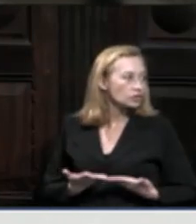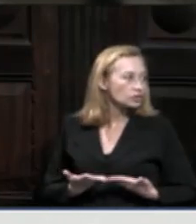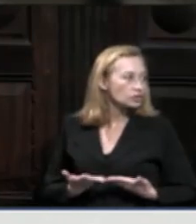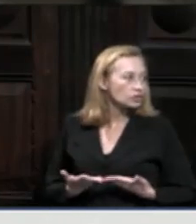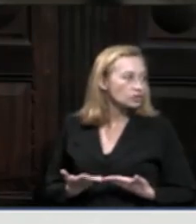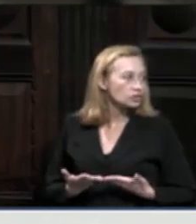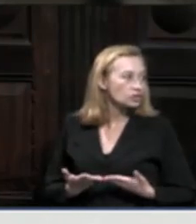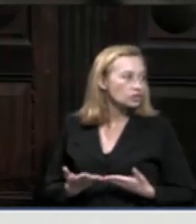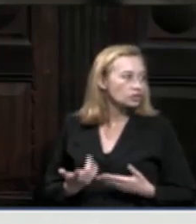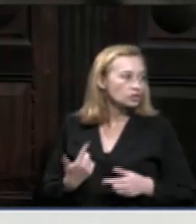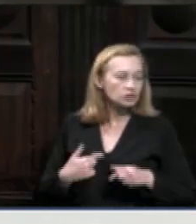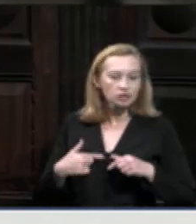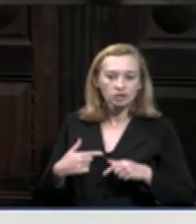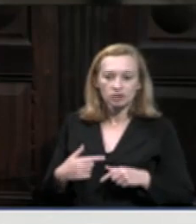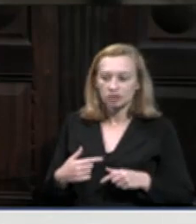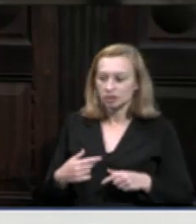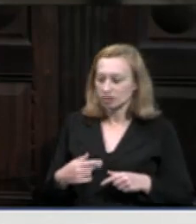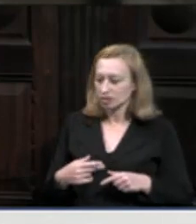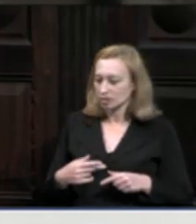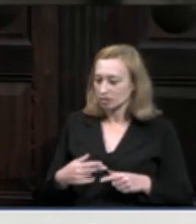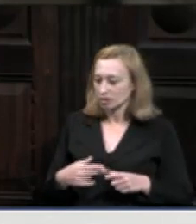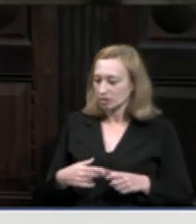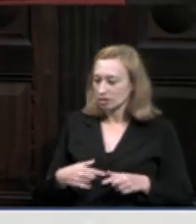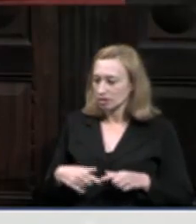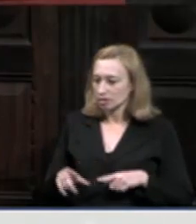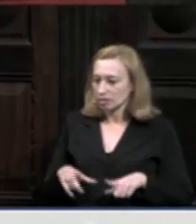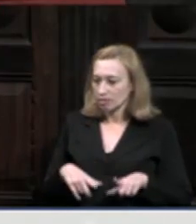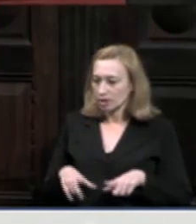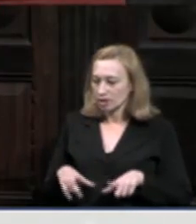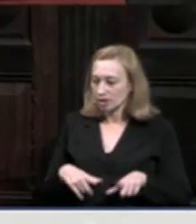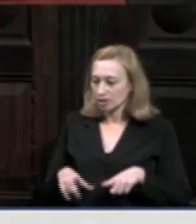trabalho, deputado André Ceciliano.